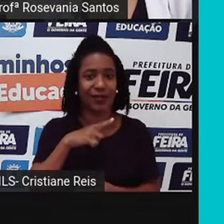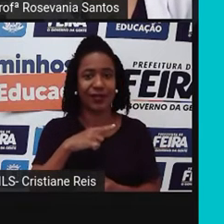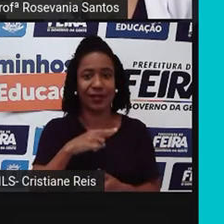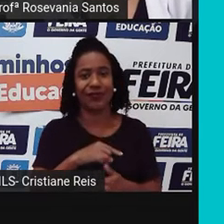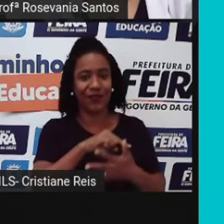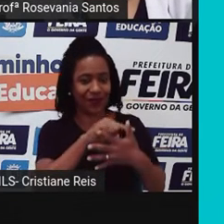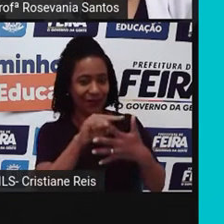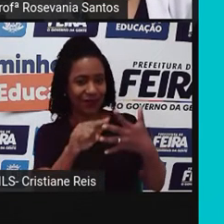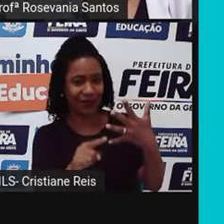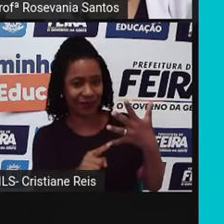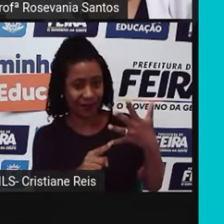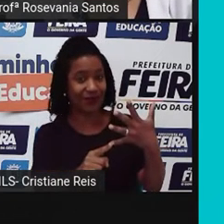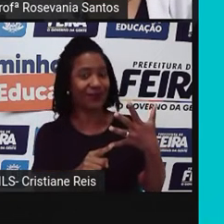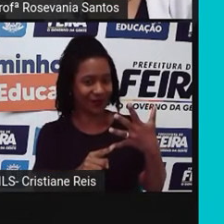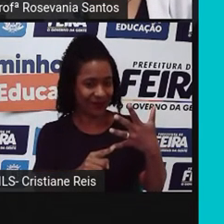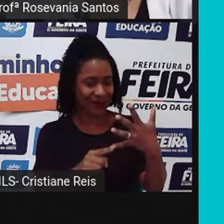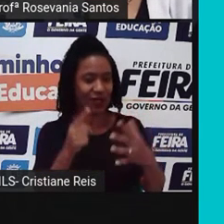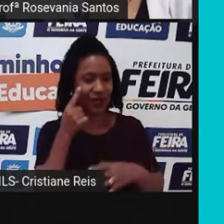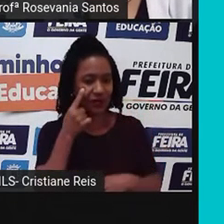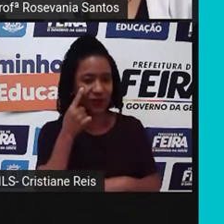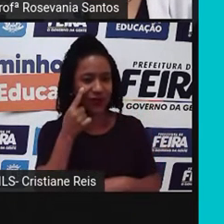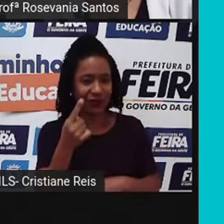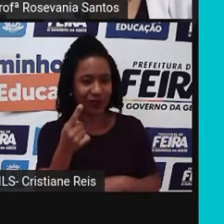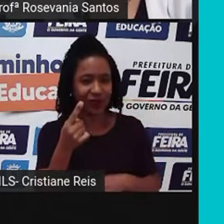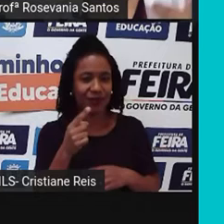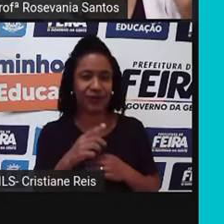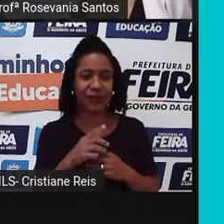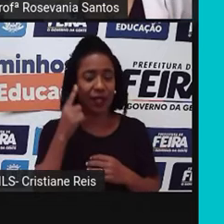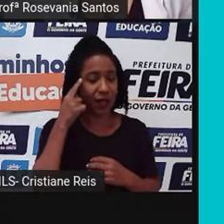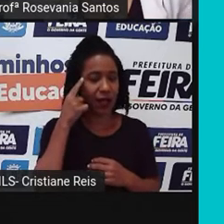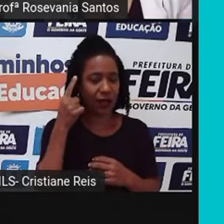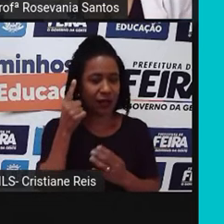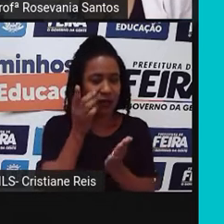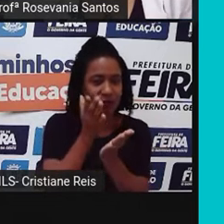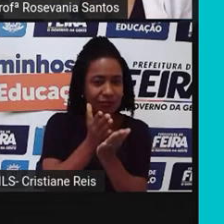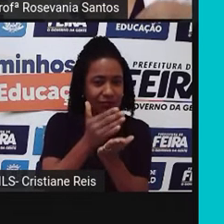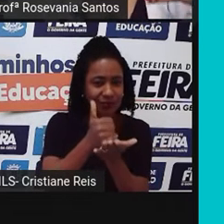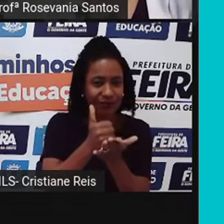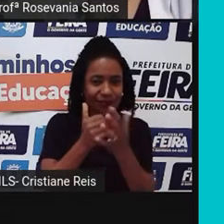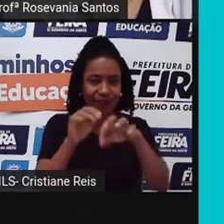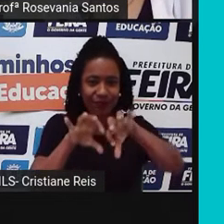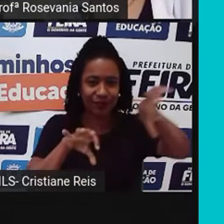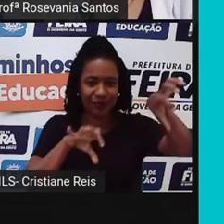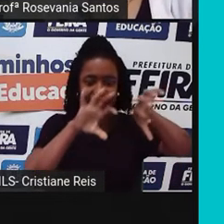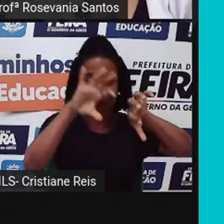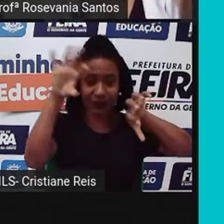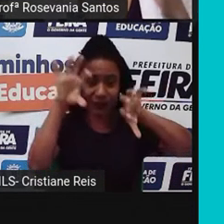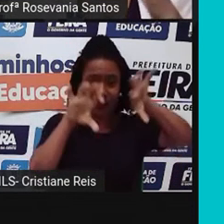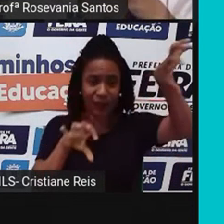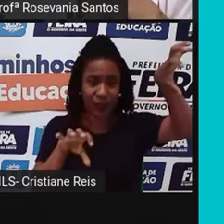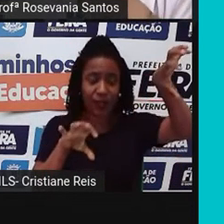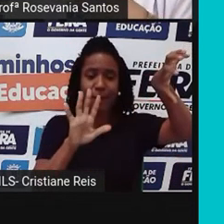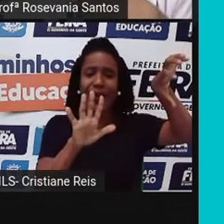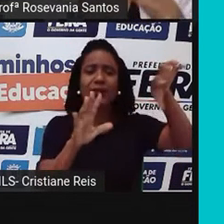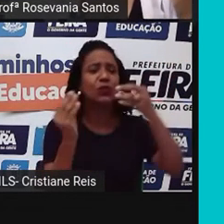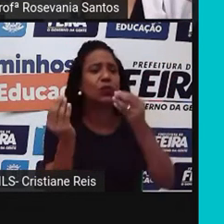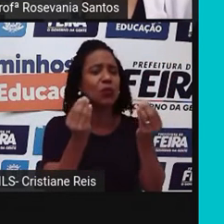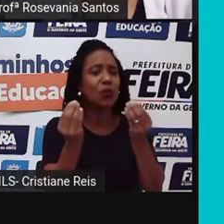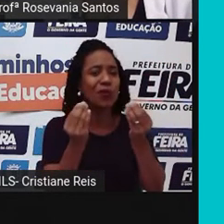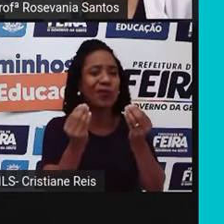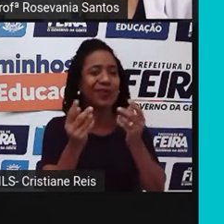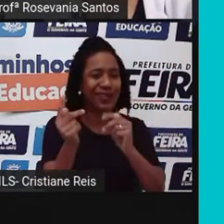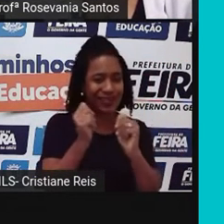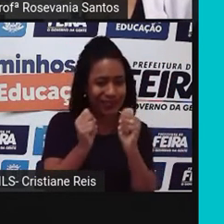né? Aí lembra que eu falei para vocês que a gente pode dividir, levando em consideração aspectos físicos, aspectos